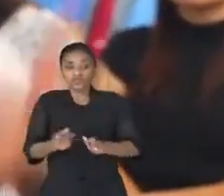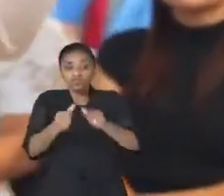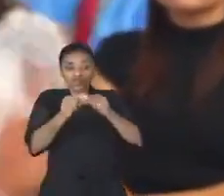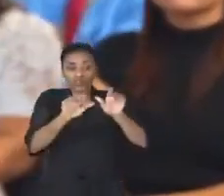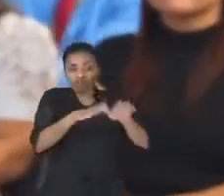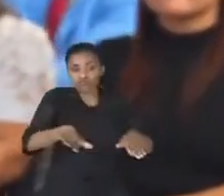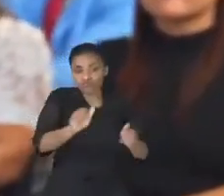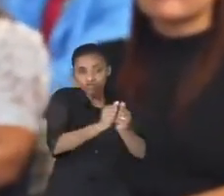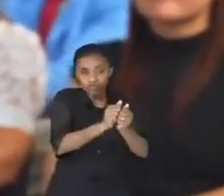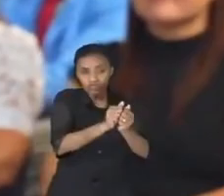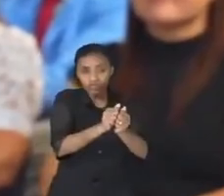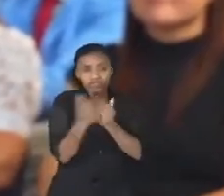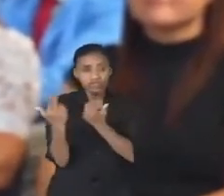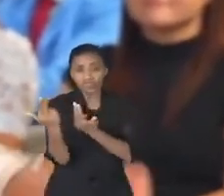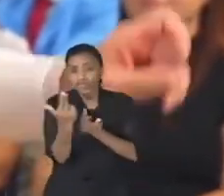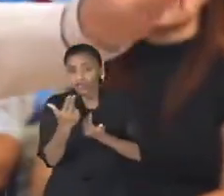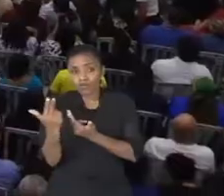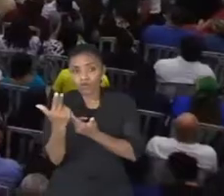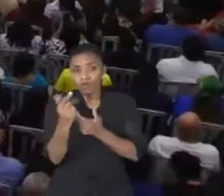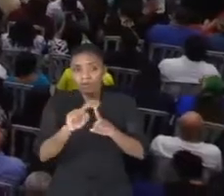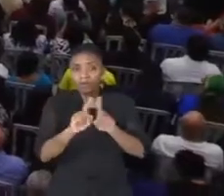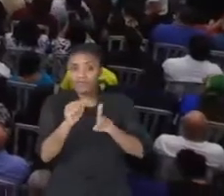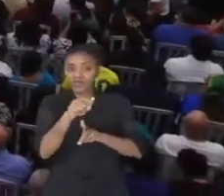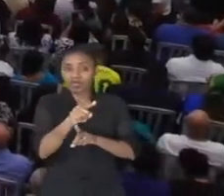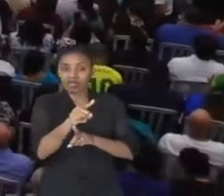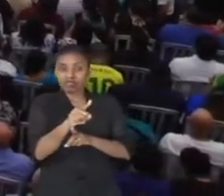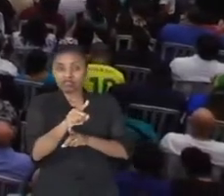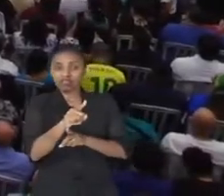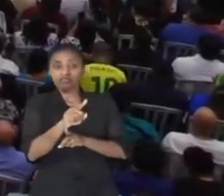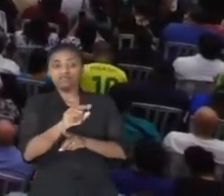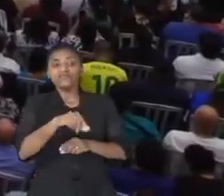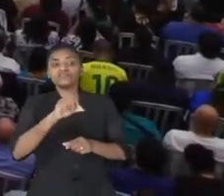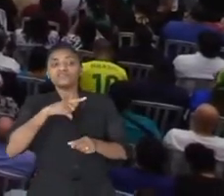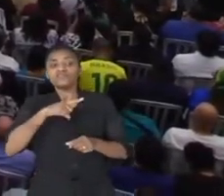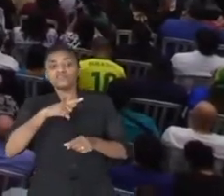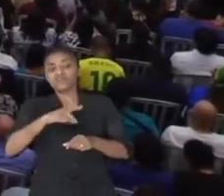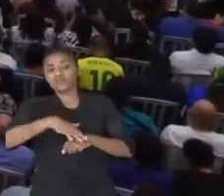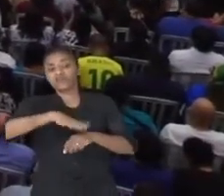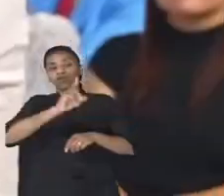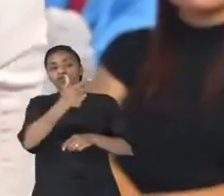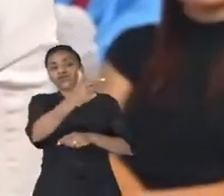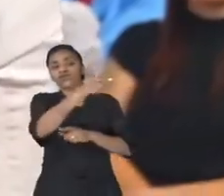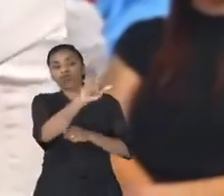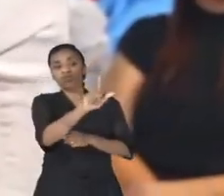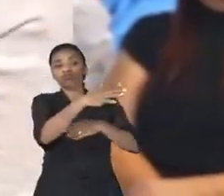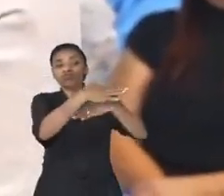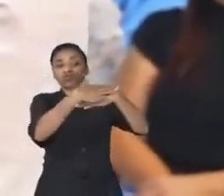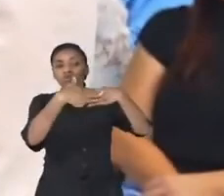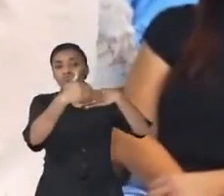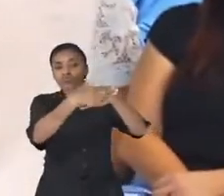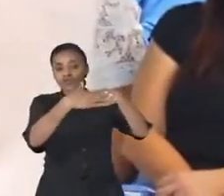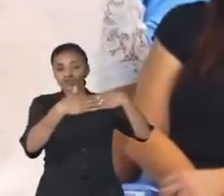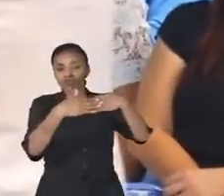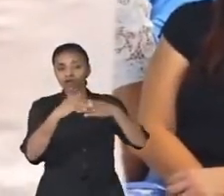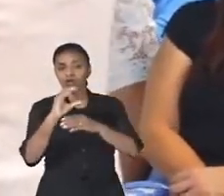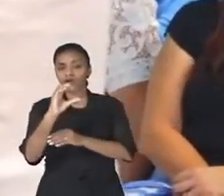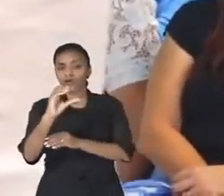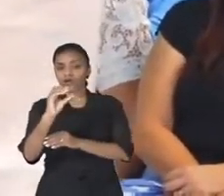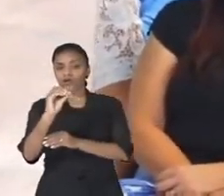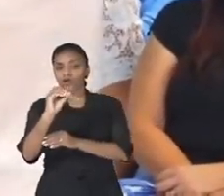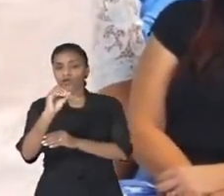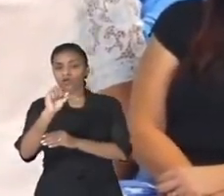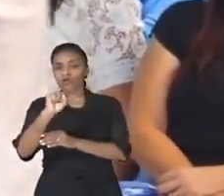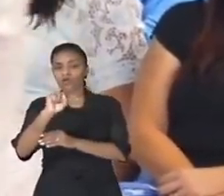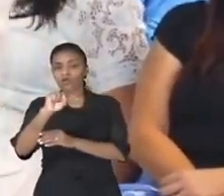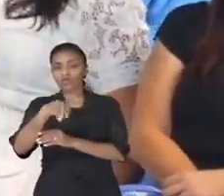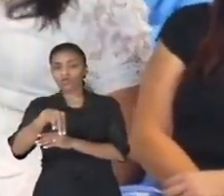é idêntico a mim, só que ele vai ter um up a mais, porque ele será um outro consolador. A palavra consolador,